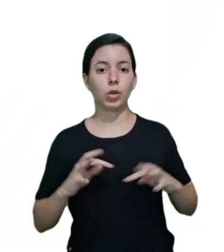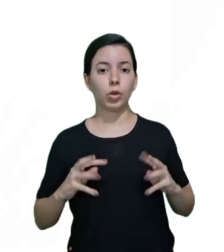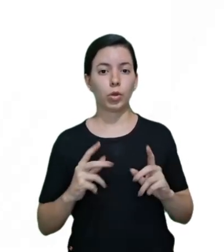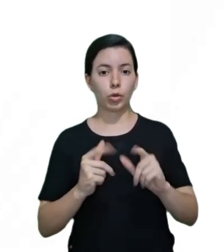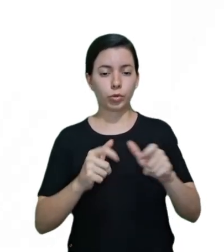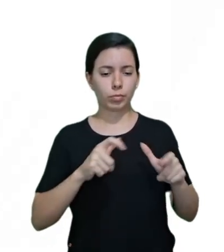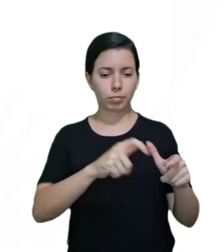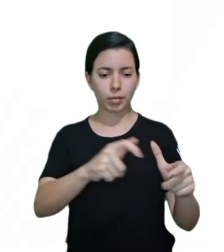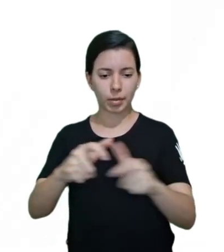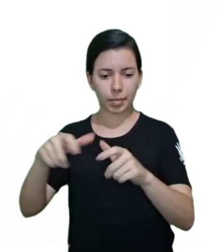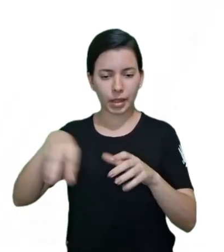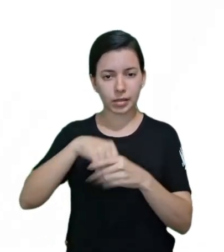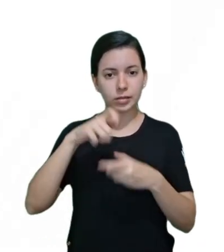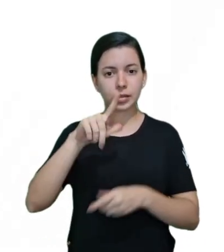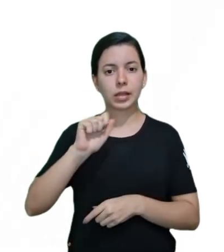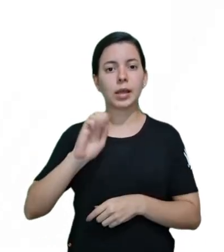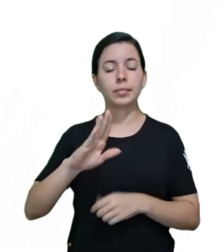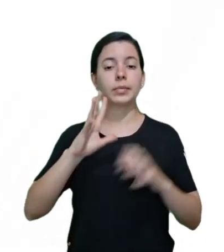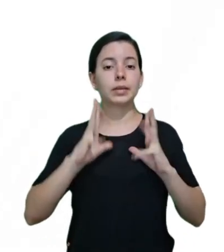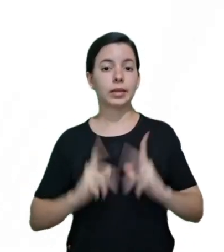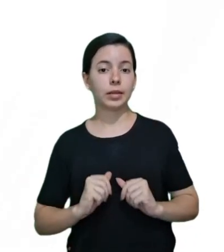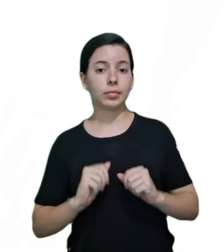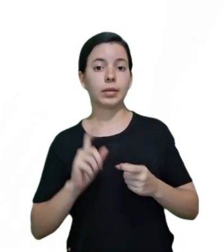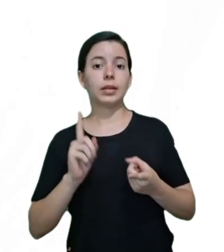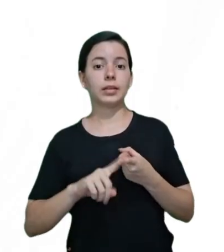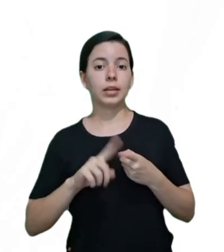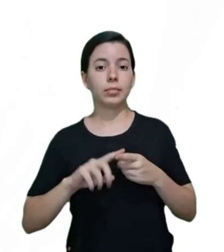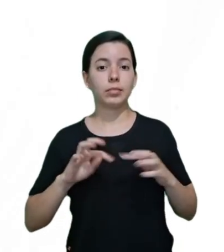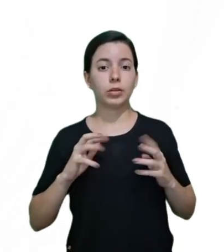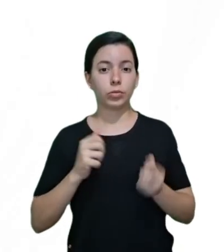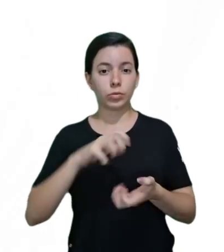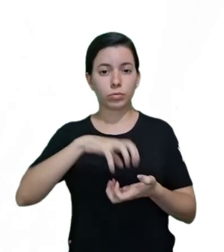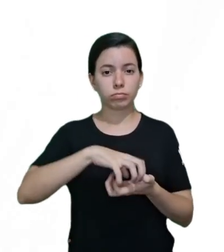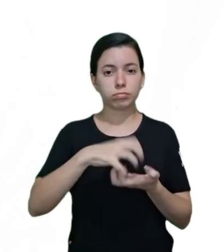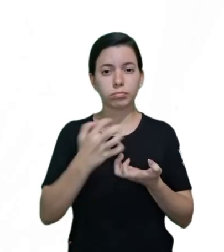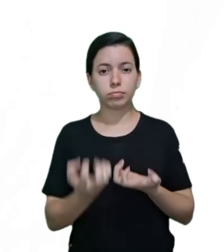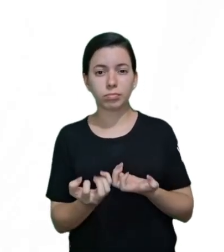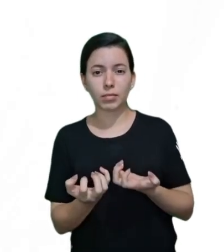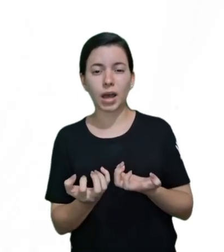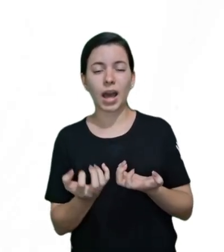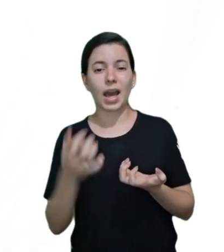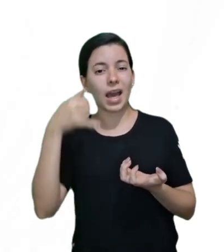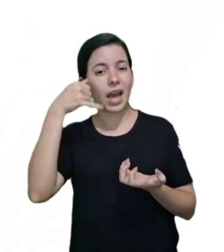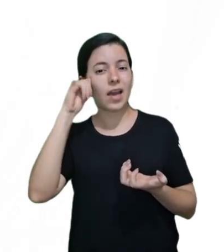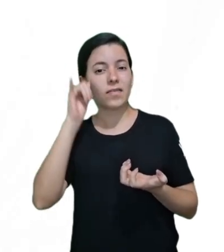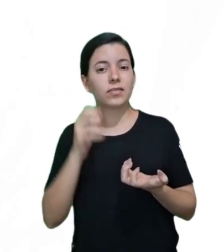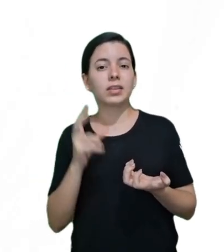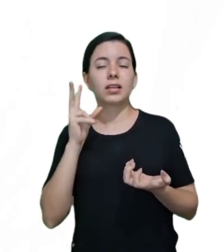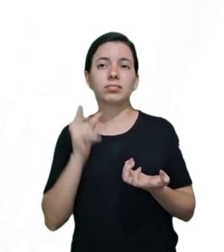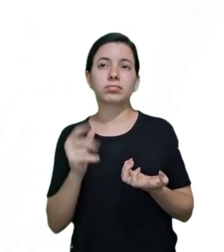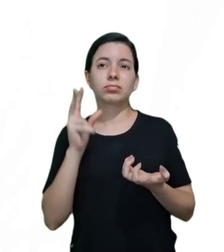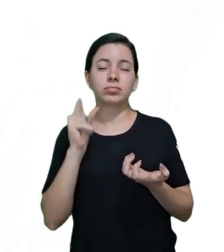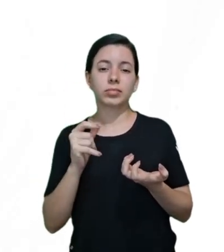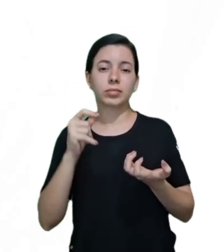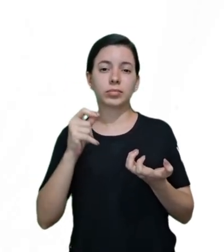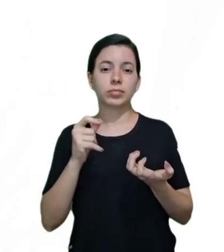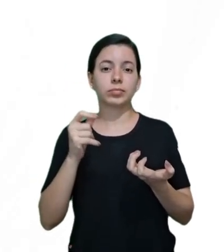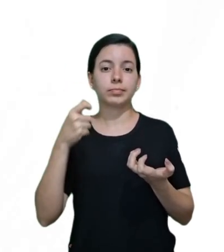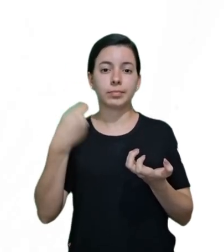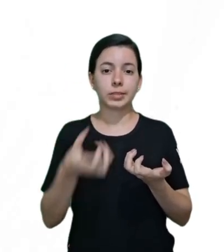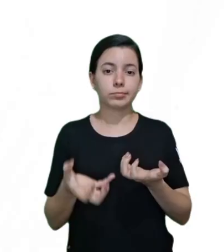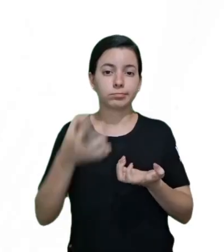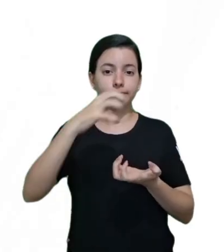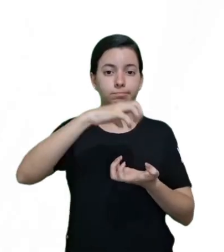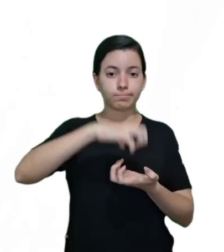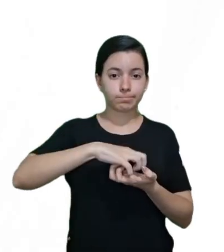das superfícies do laboratório antes do uso, limitar a duração em que as culturas ou meios de culturas ficam abertos e expostos ao ar,